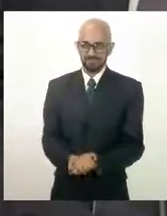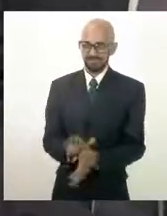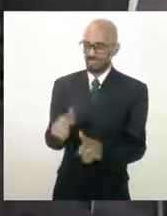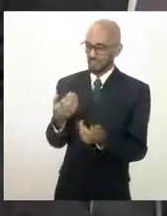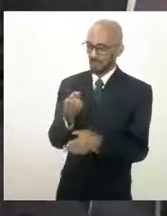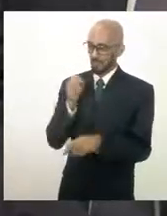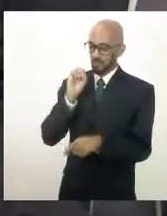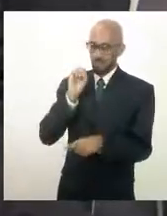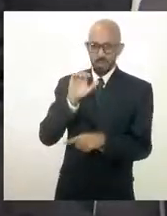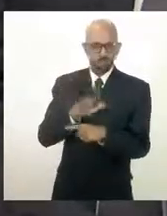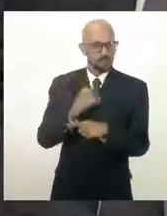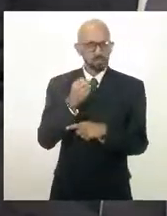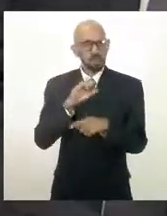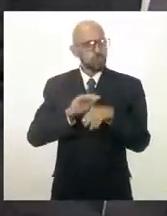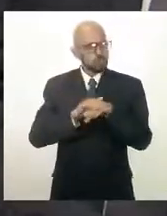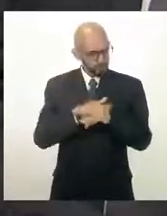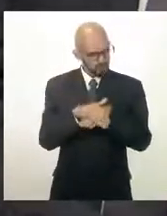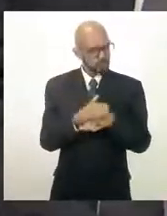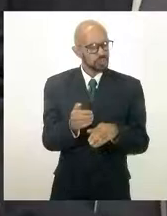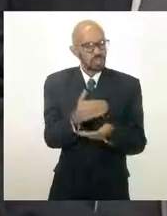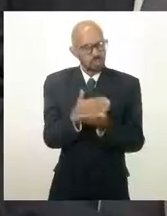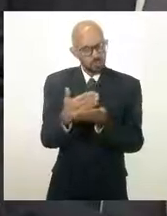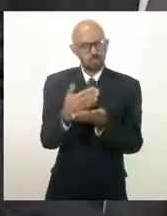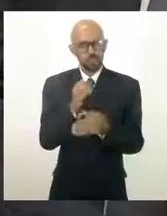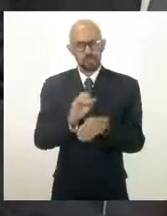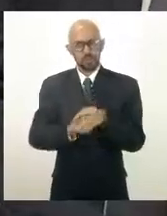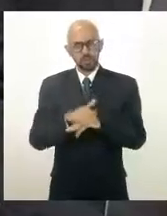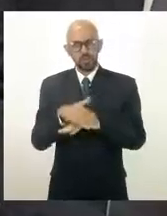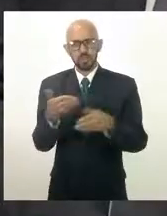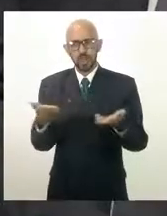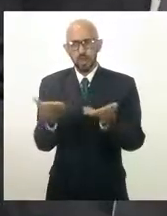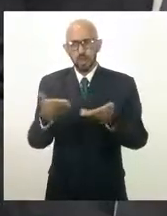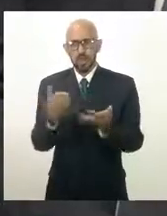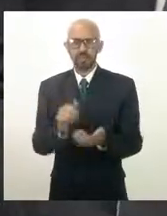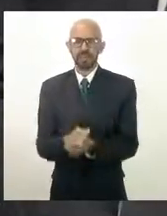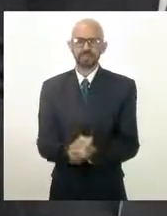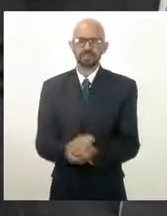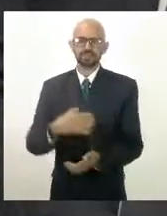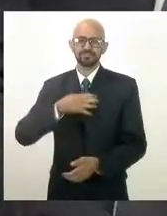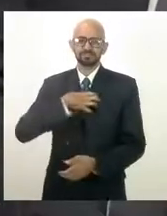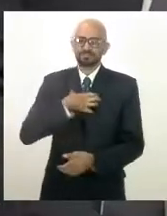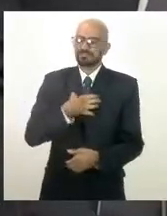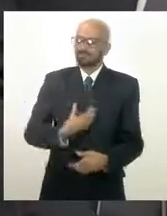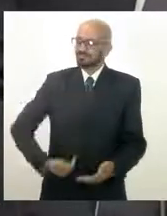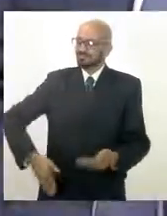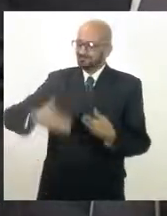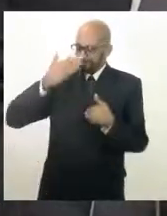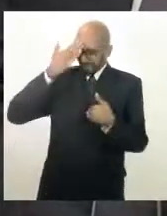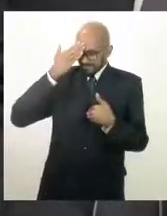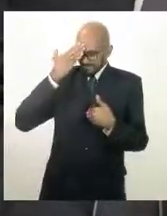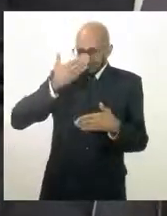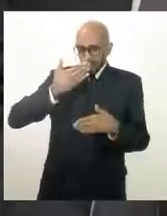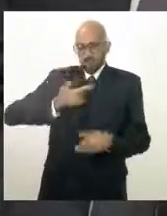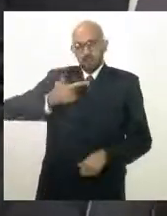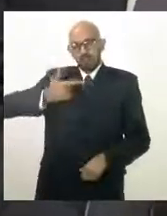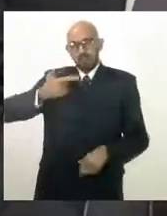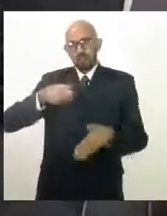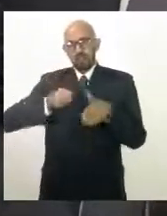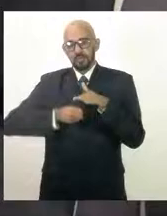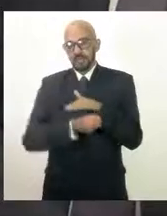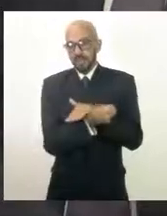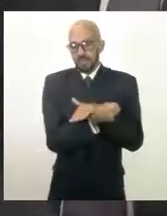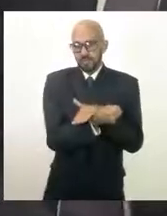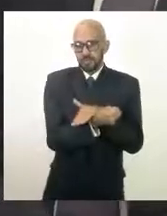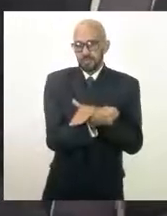boa tarde, boa noite, né? Começo de noite. É muito gratificante, eu estou no meu segundo mandato,